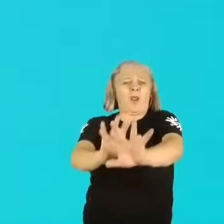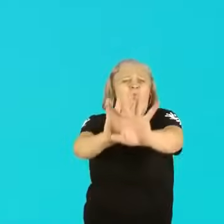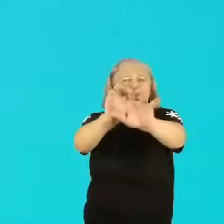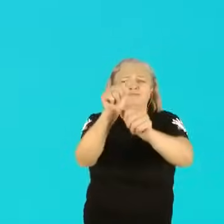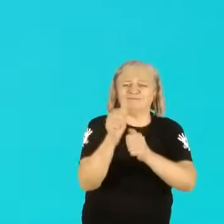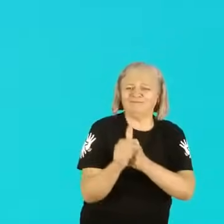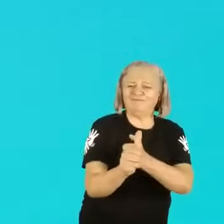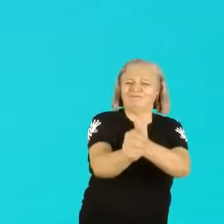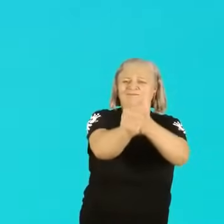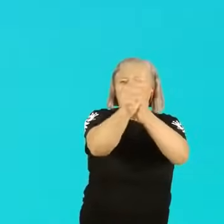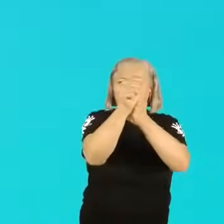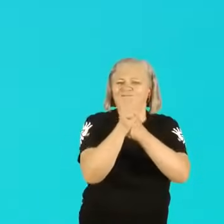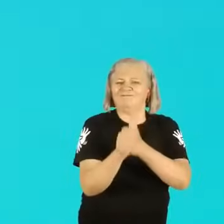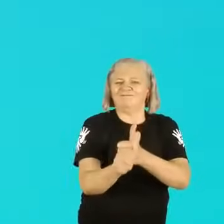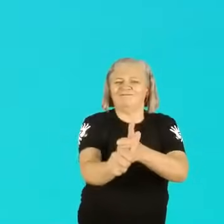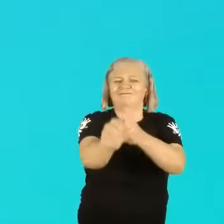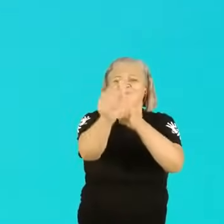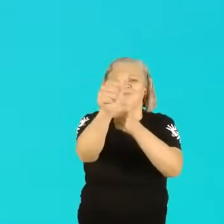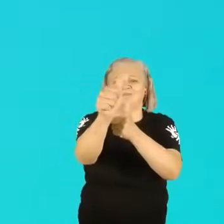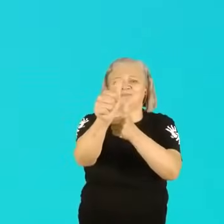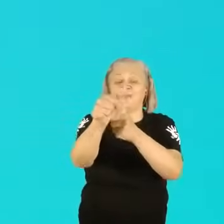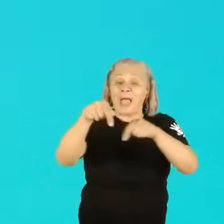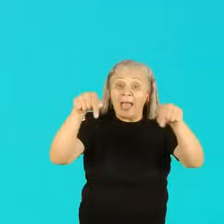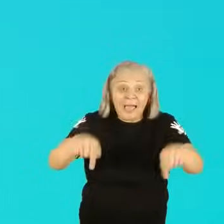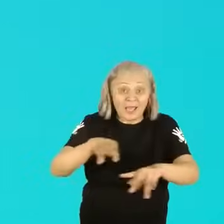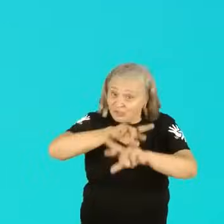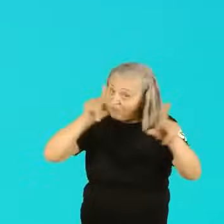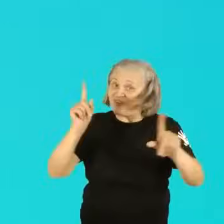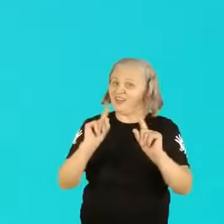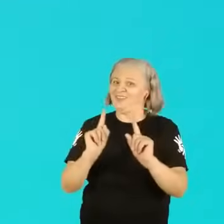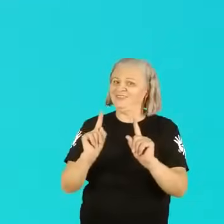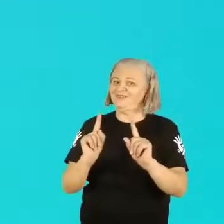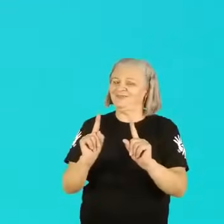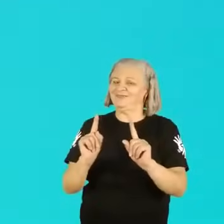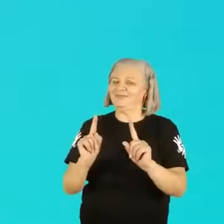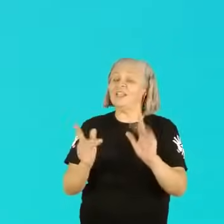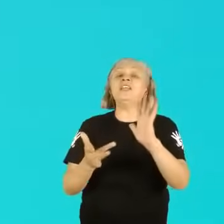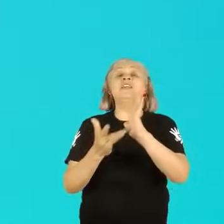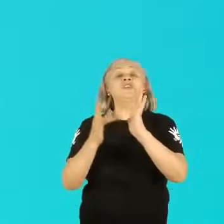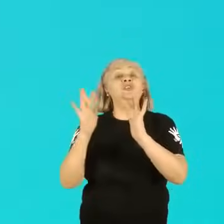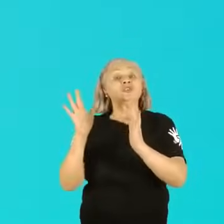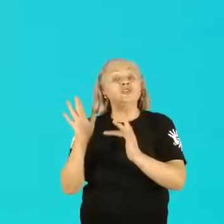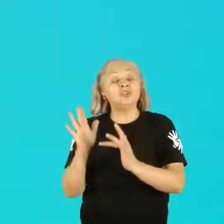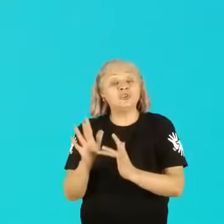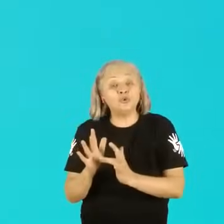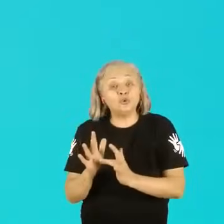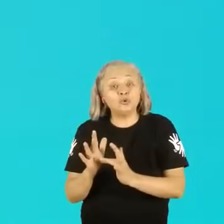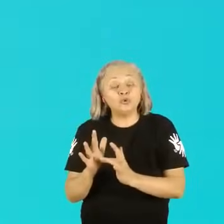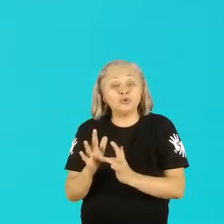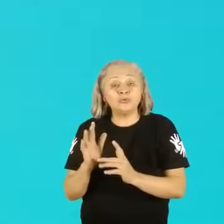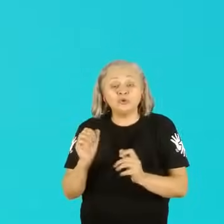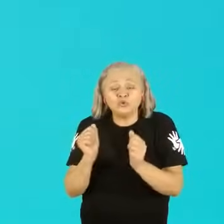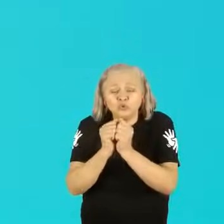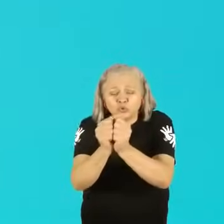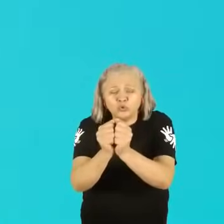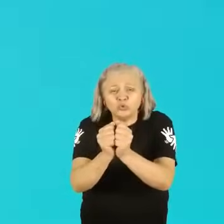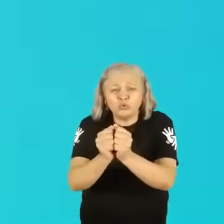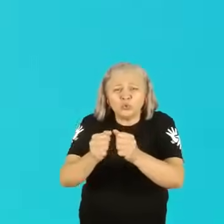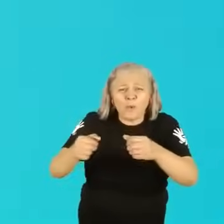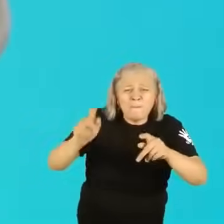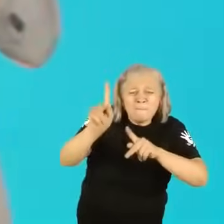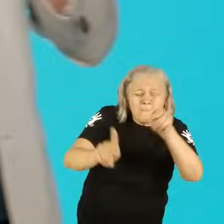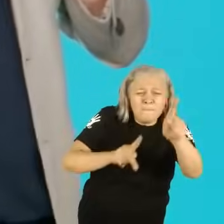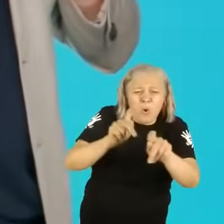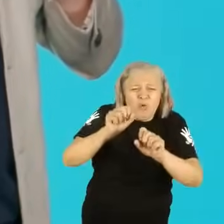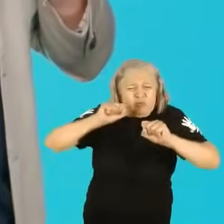acompanhavam. Aqui não é diferente. Jesus está no meio de uma multidão.